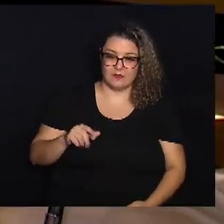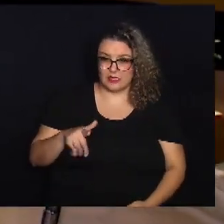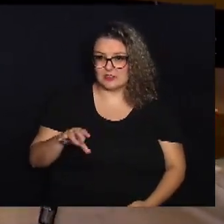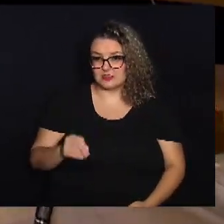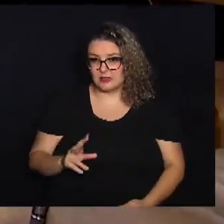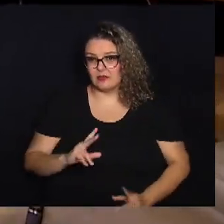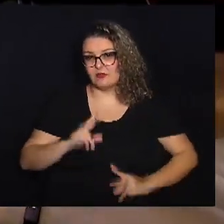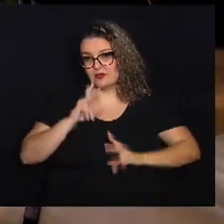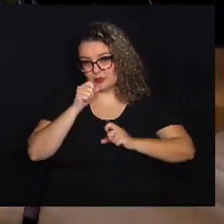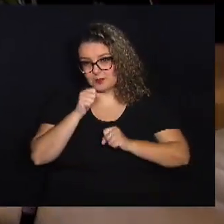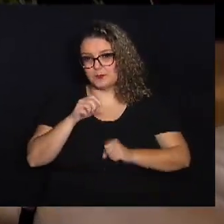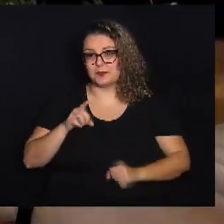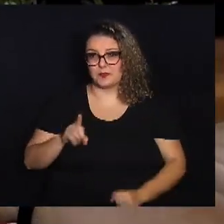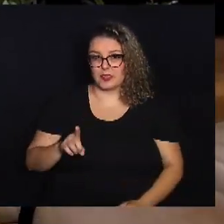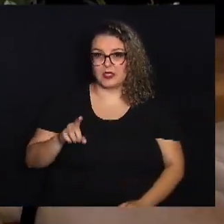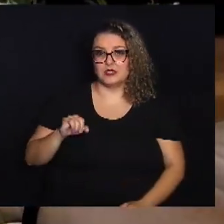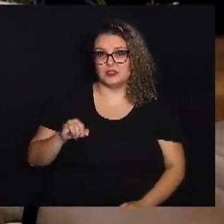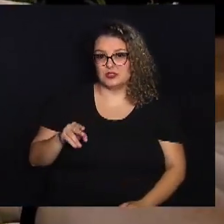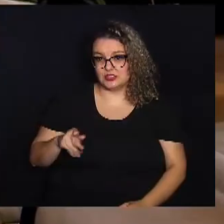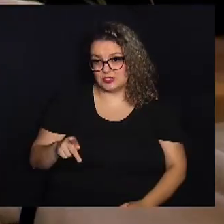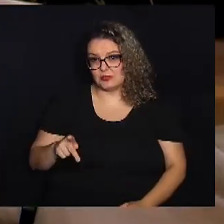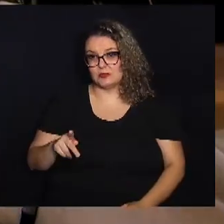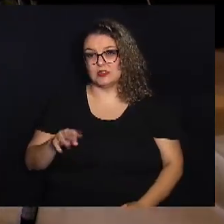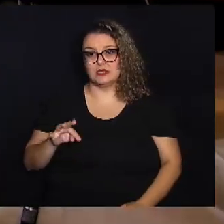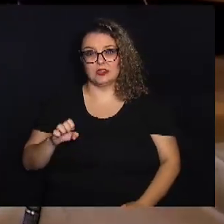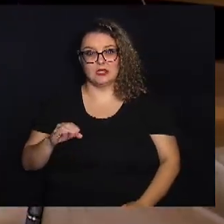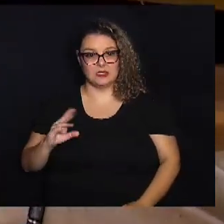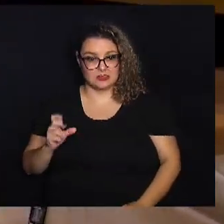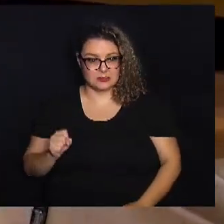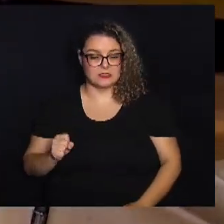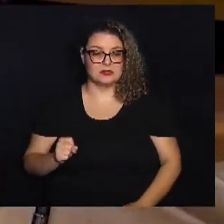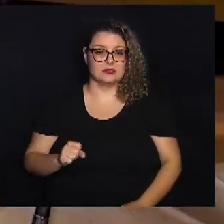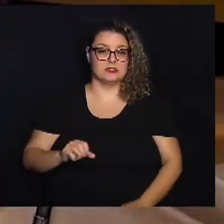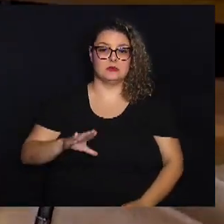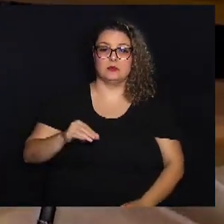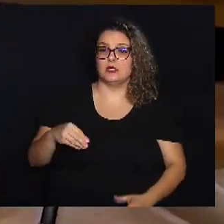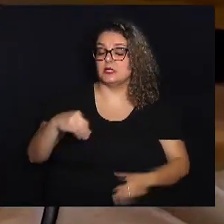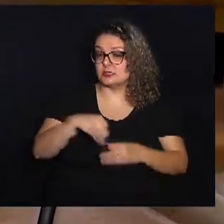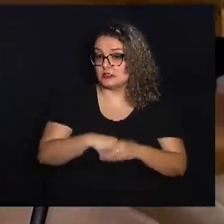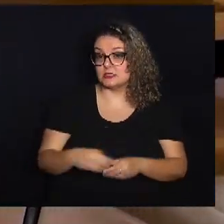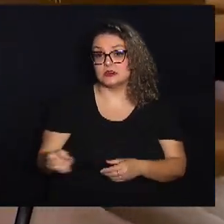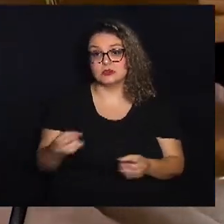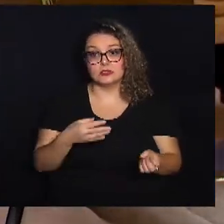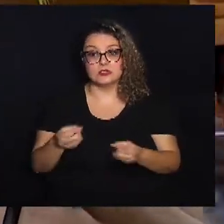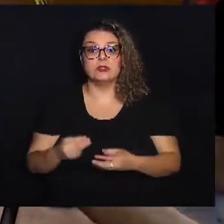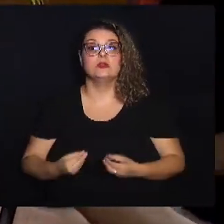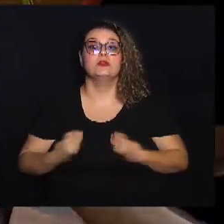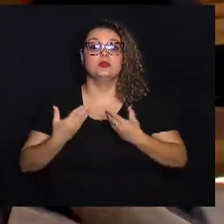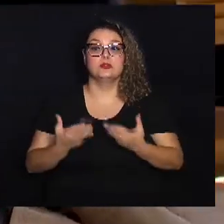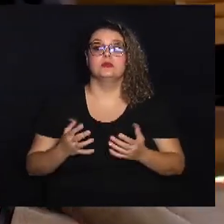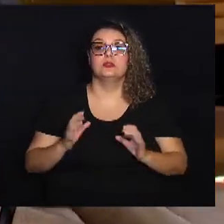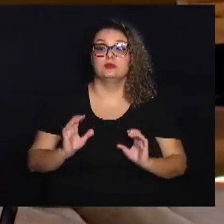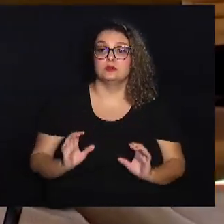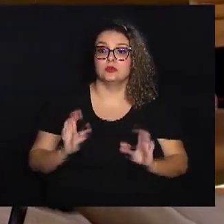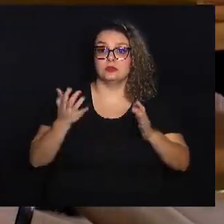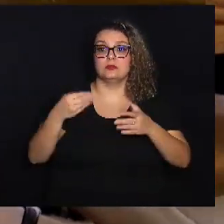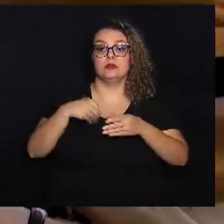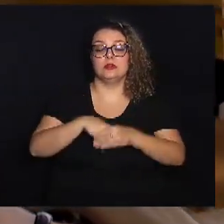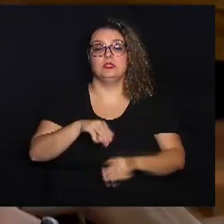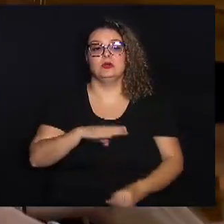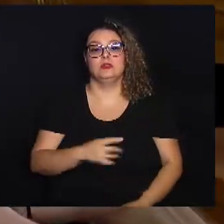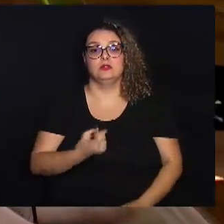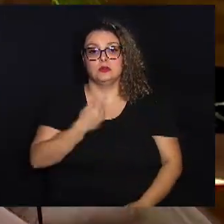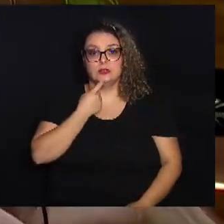fortalecido pelas Deep Techs, quer dizer, muita ciência embarcada, né, na inovação. E trazer o evento para Campinas, o